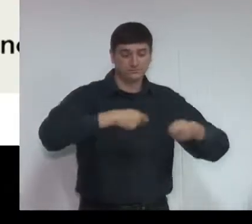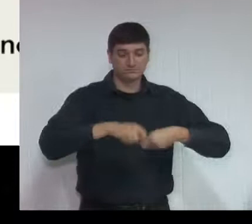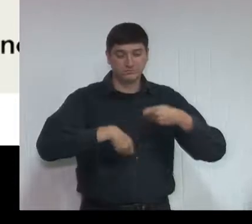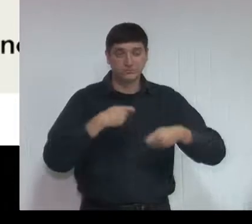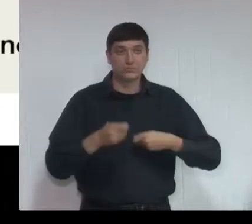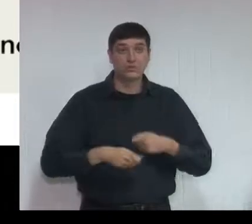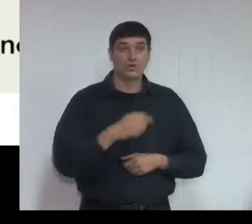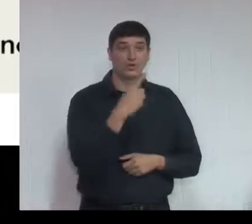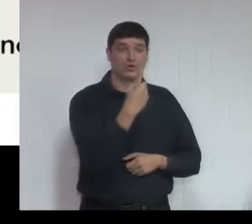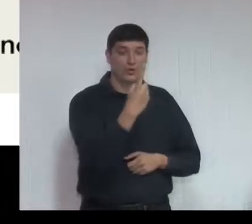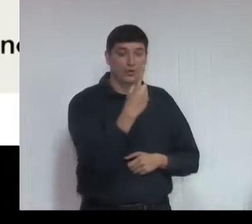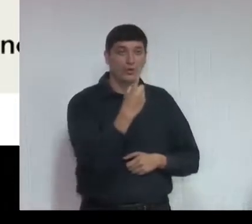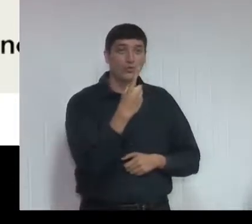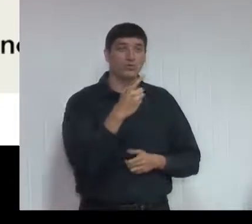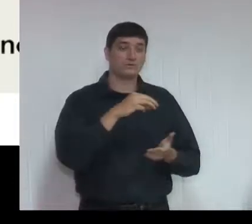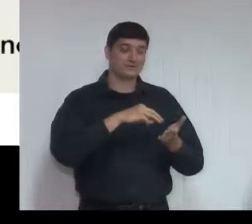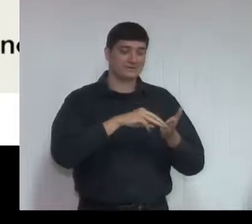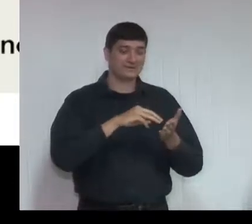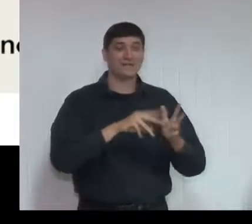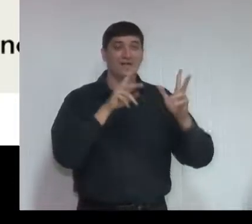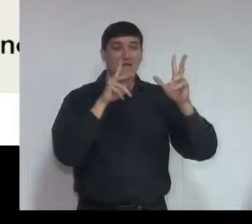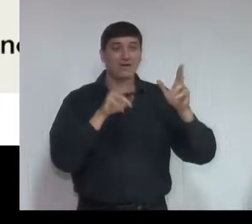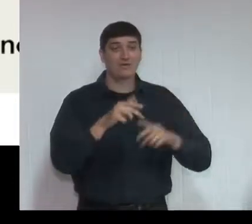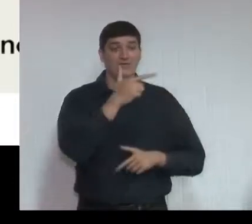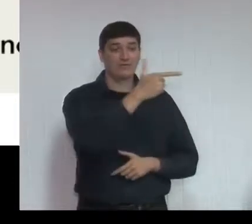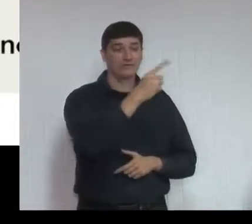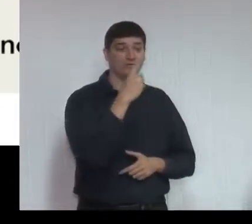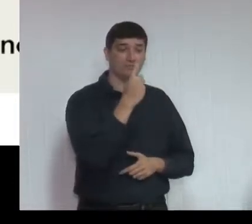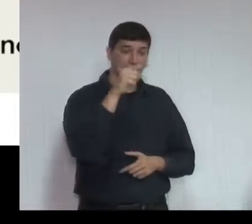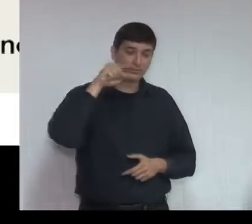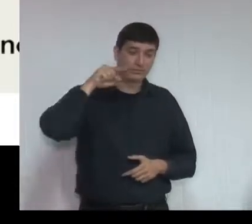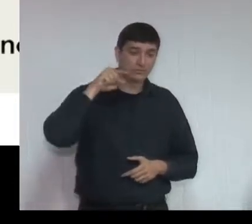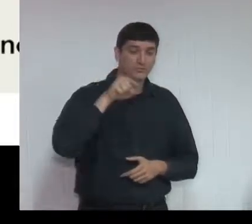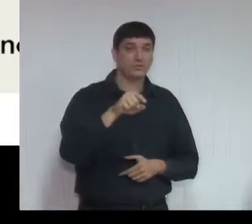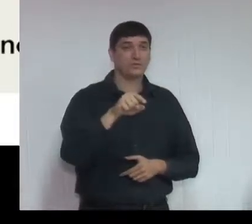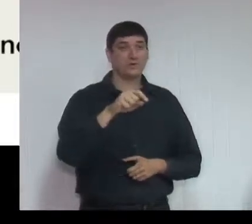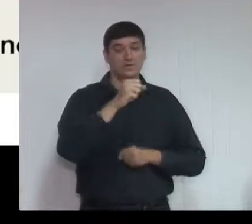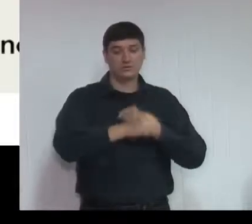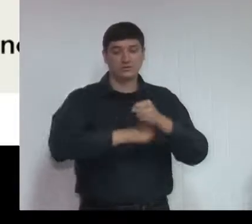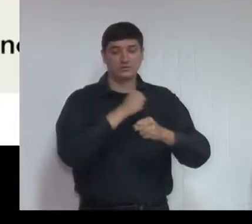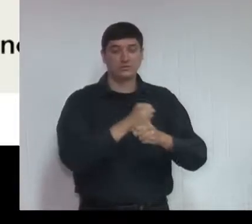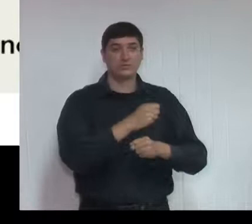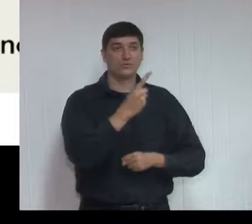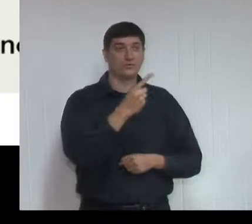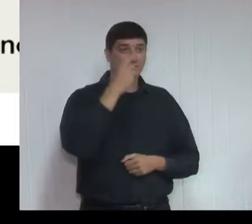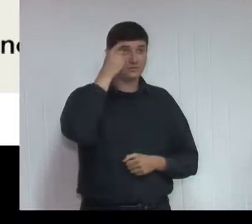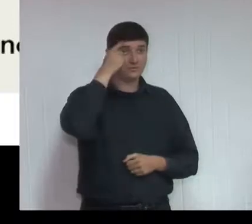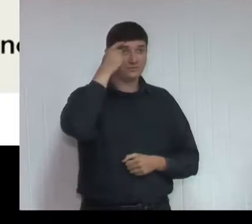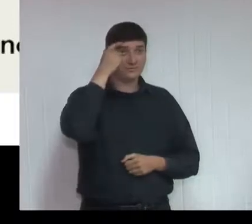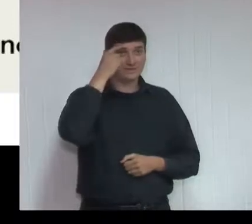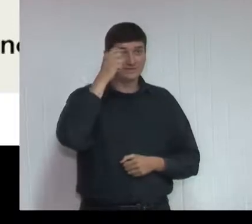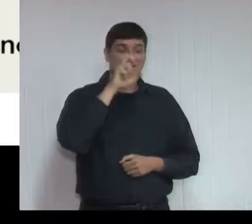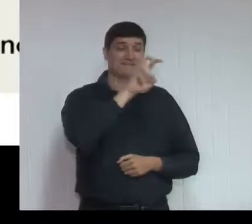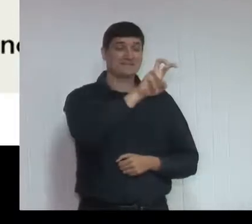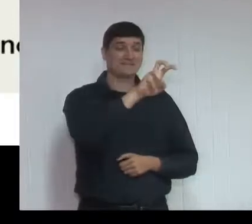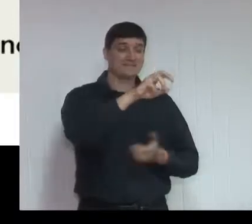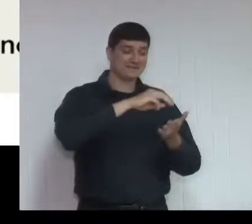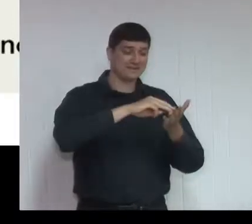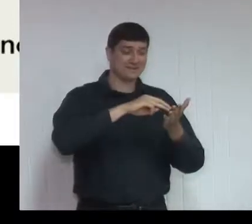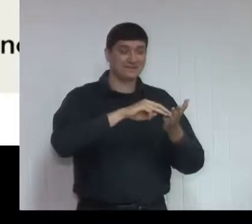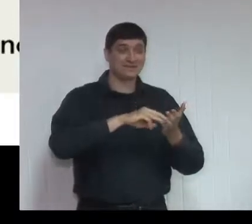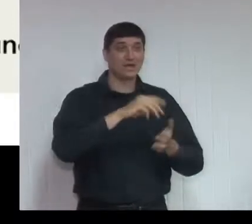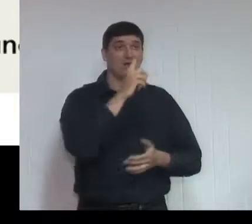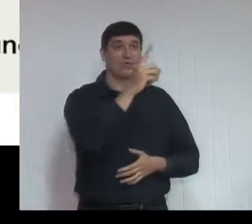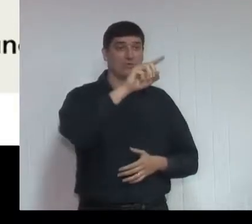a menos, de R$221 mil no ano. 5 secretários, 1.105.000 diretos